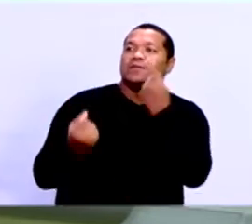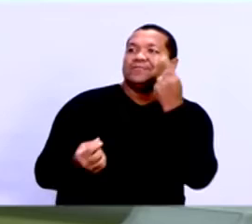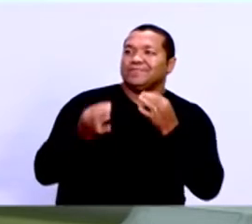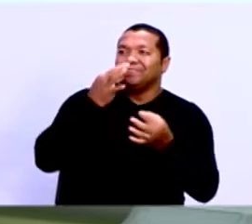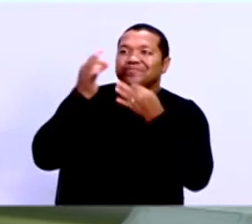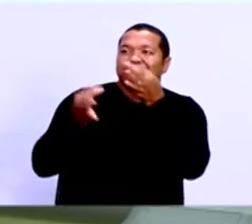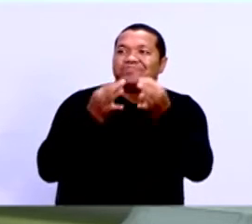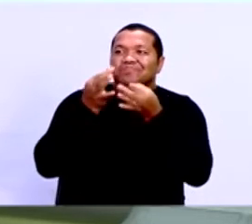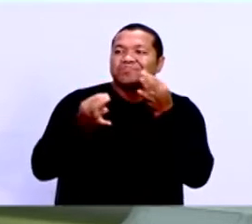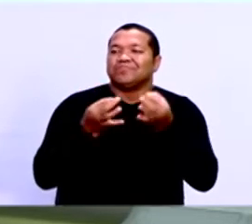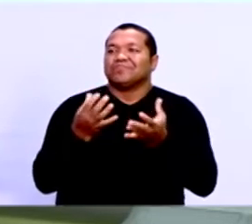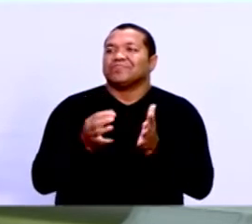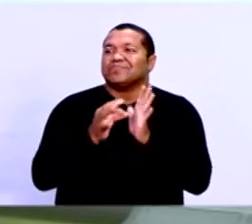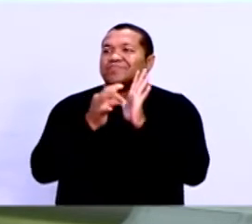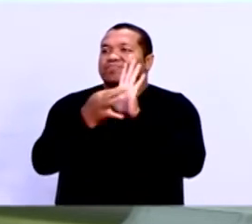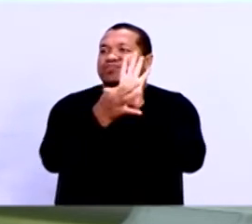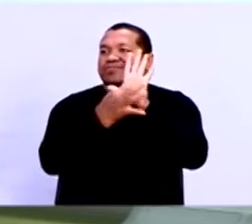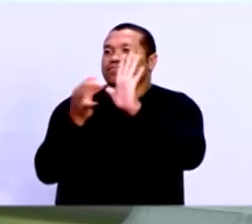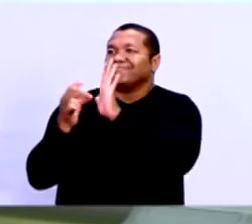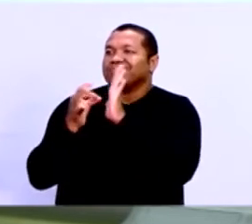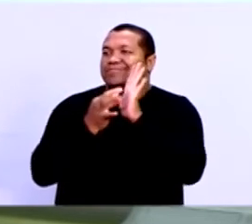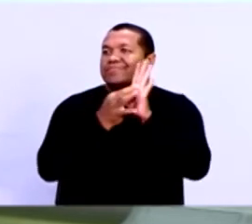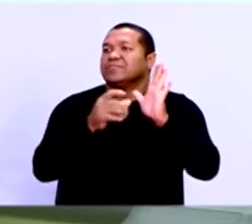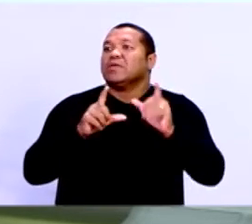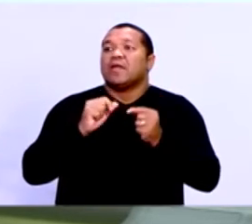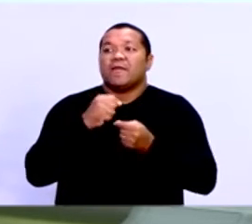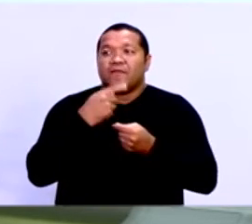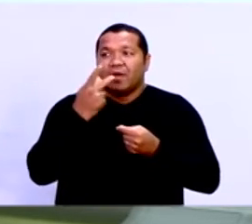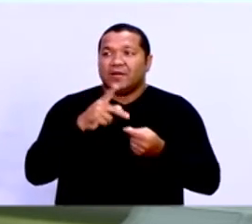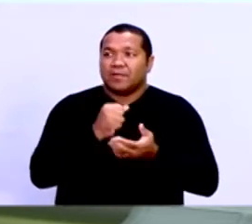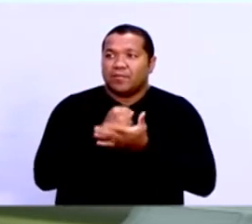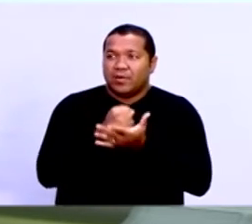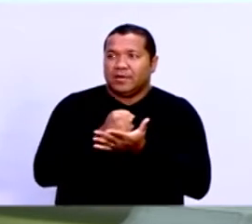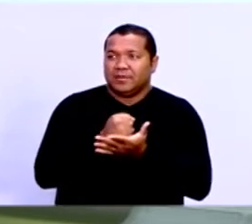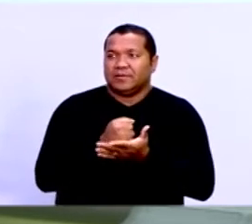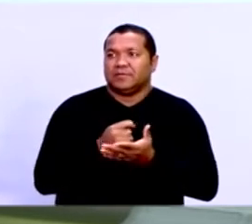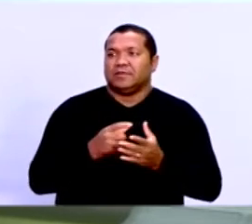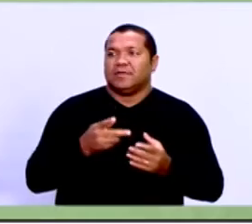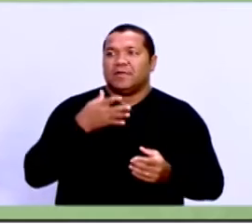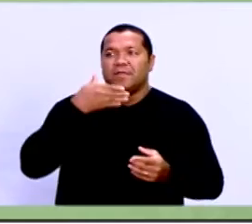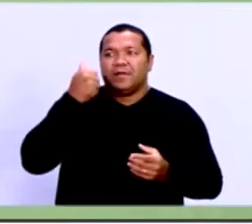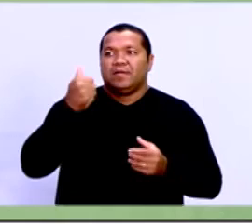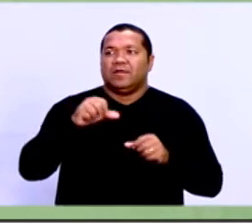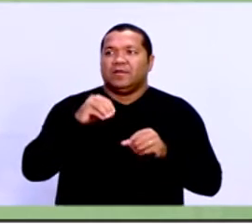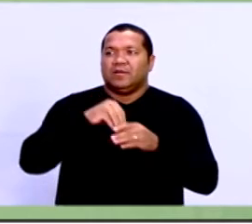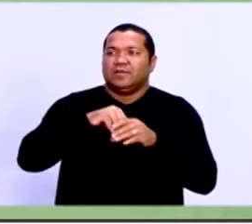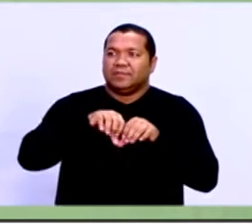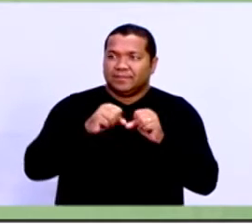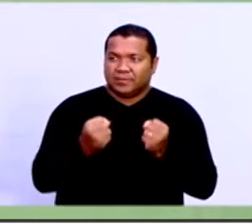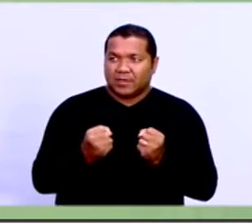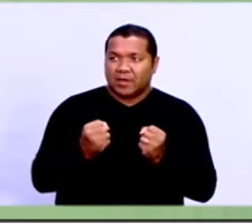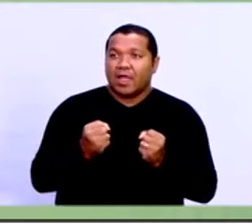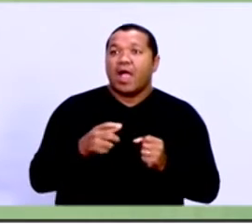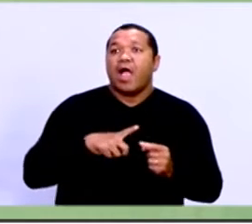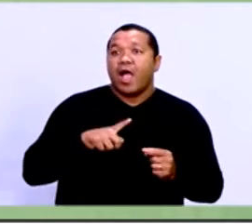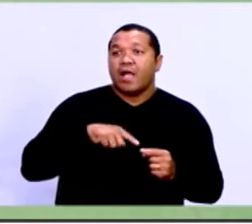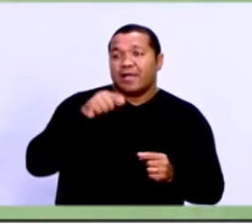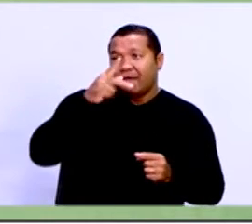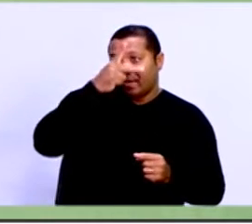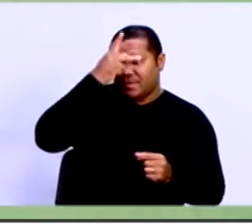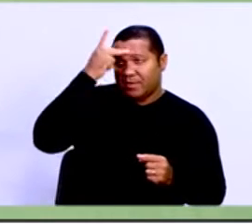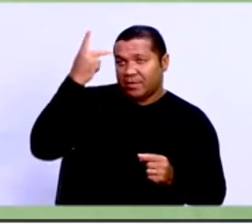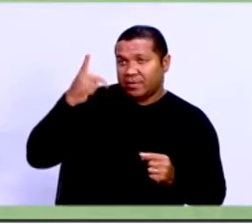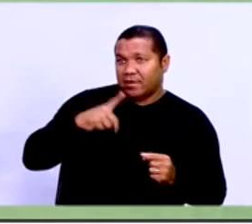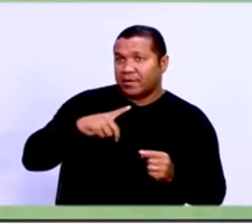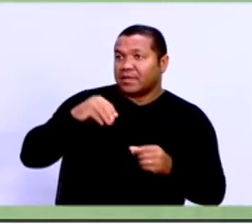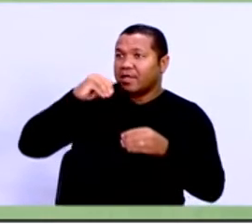diferente sobre o que acha que pode ser melhorado dentro do sistema aí esse pessoal que participa dessa